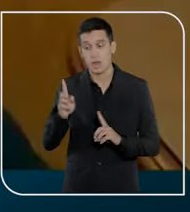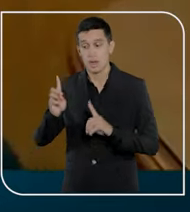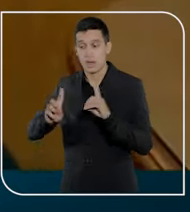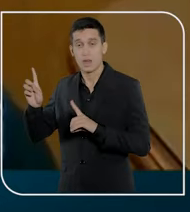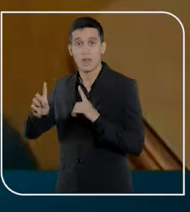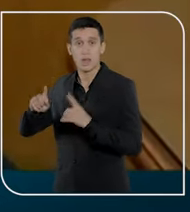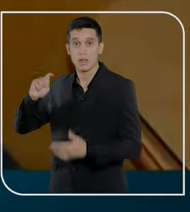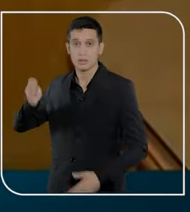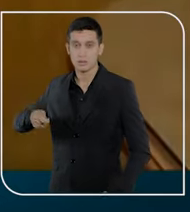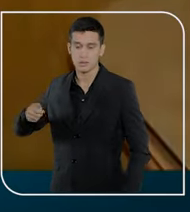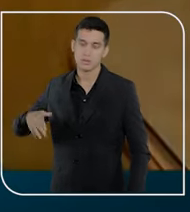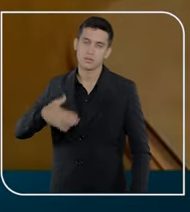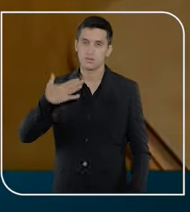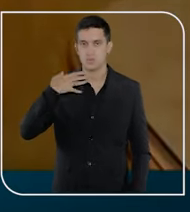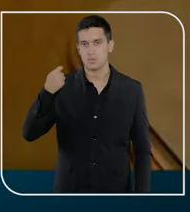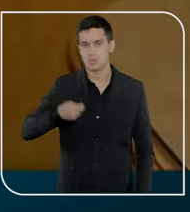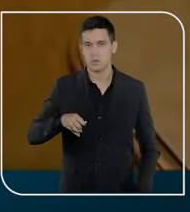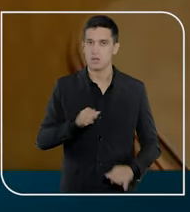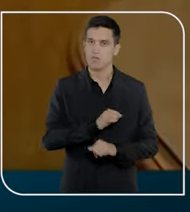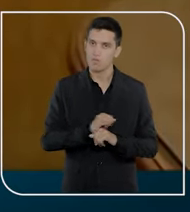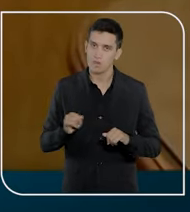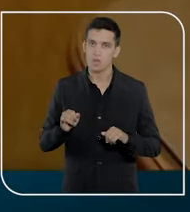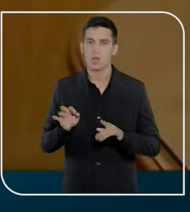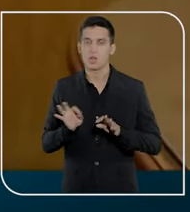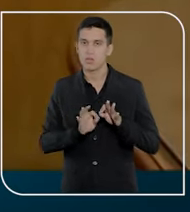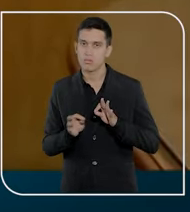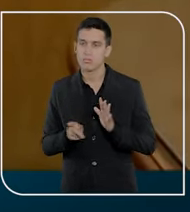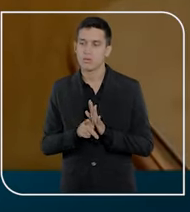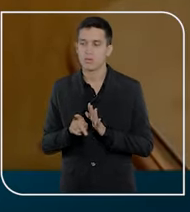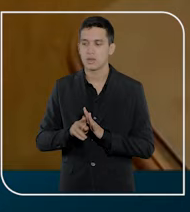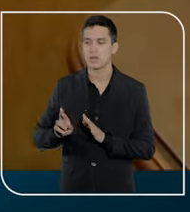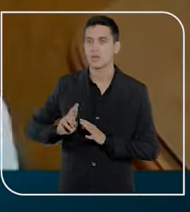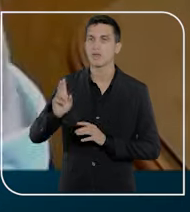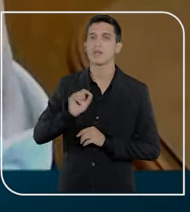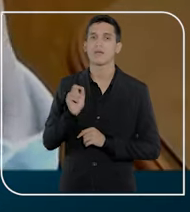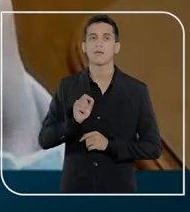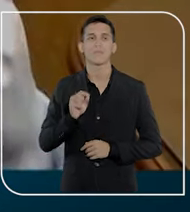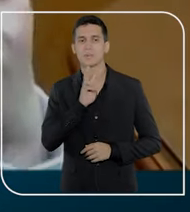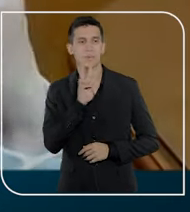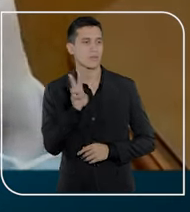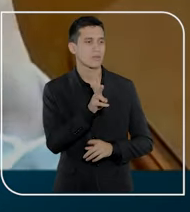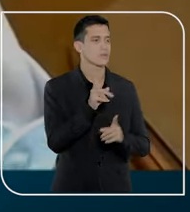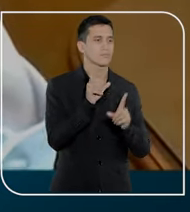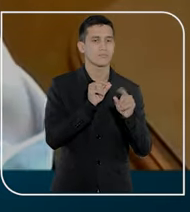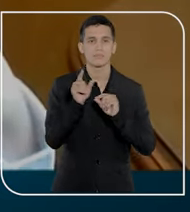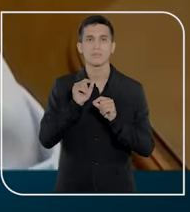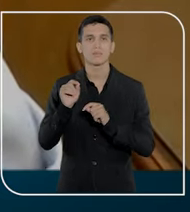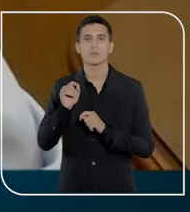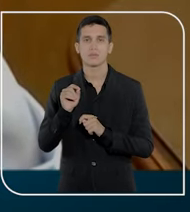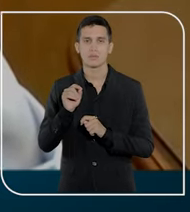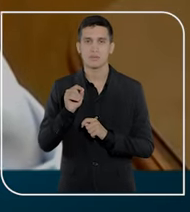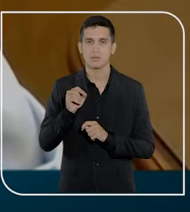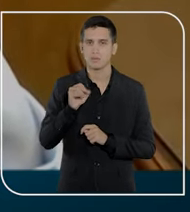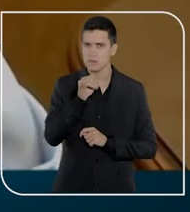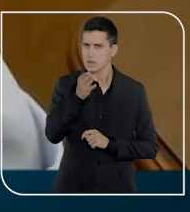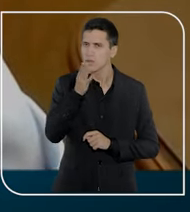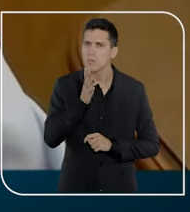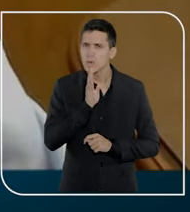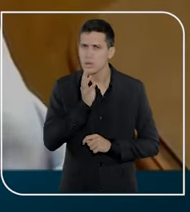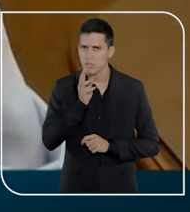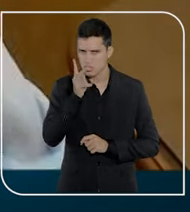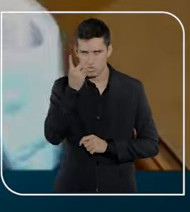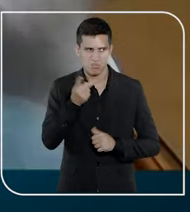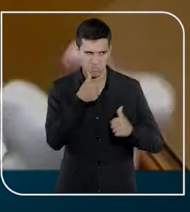Aí o juiz determina a nomeação do leiloeiro. Outra dica que eu vou dar: se você conhecer algum leiloeiro